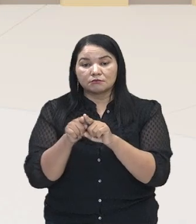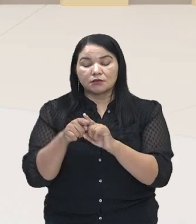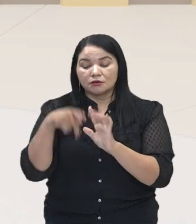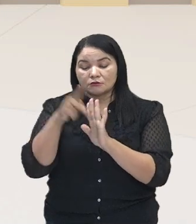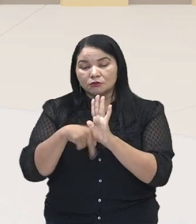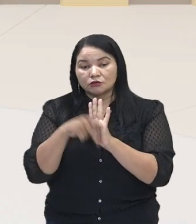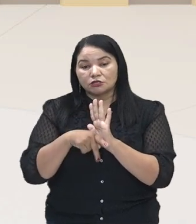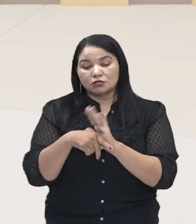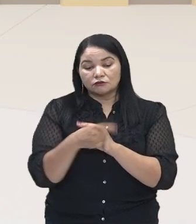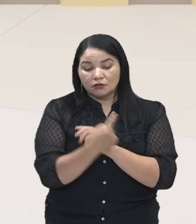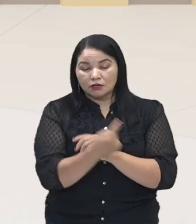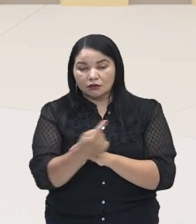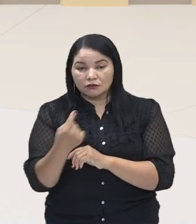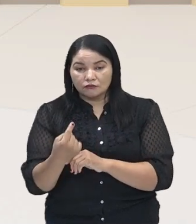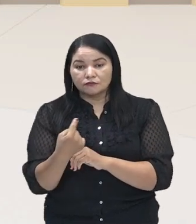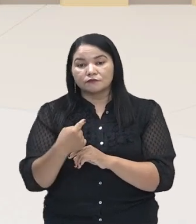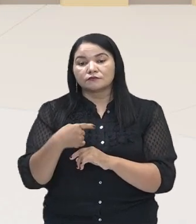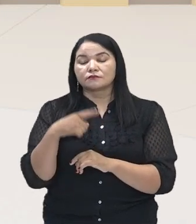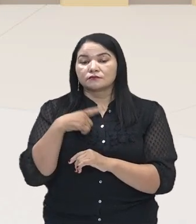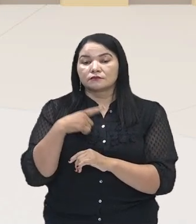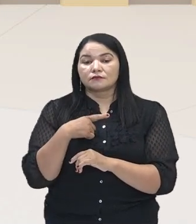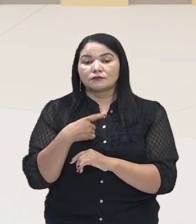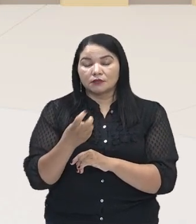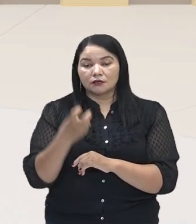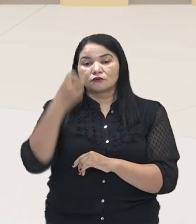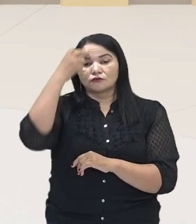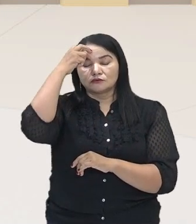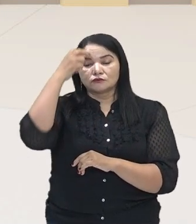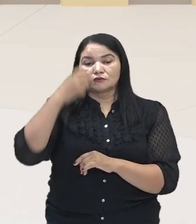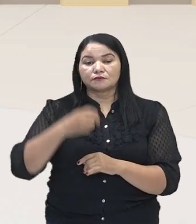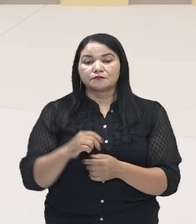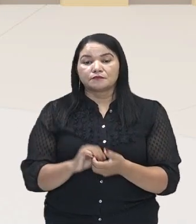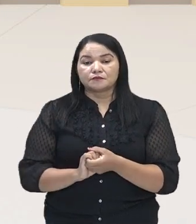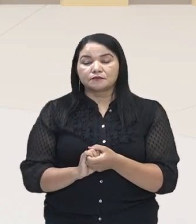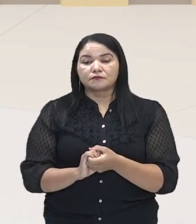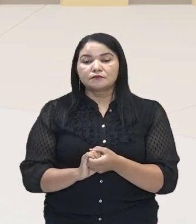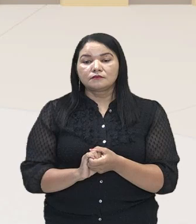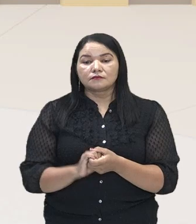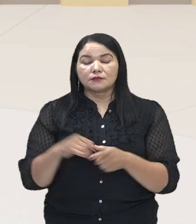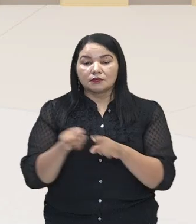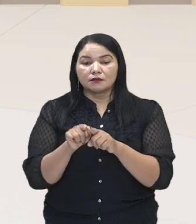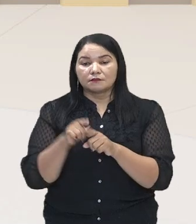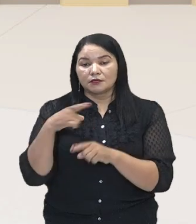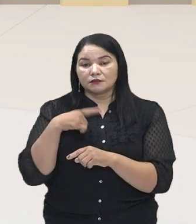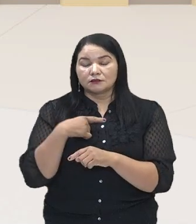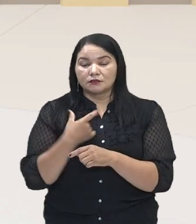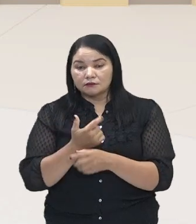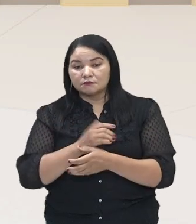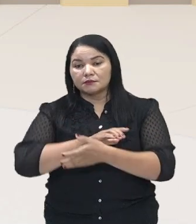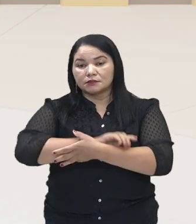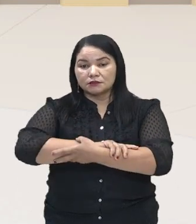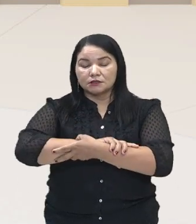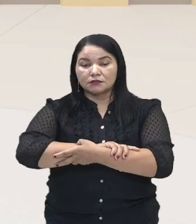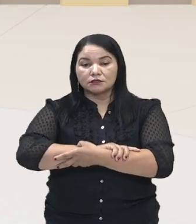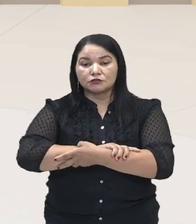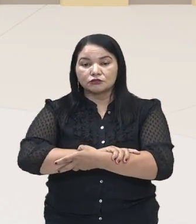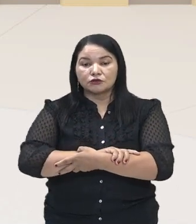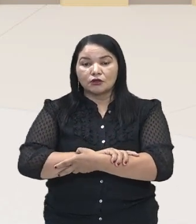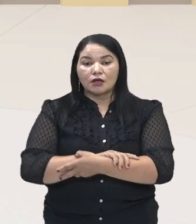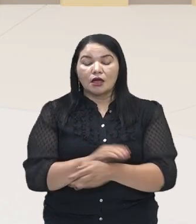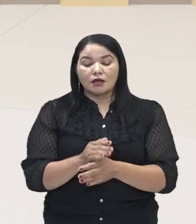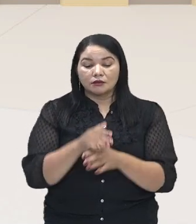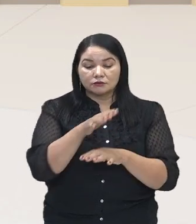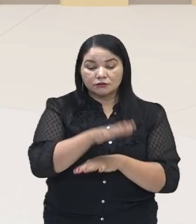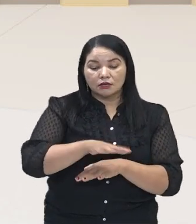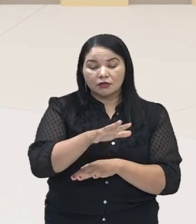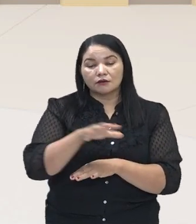sua cultura, né? Continuando, nós temos parcerias multissetoriais, então aqui parceria